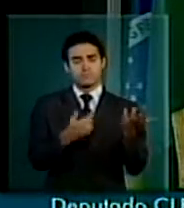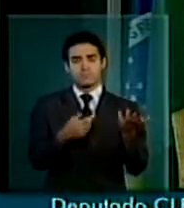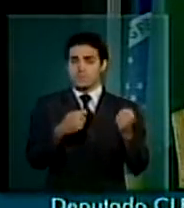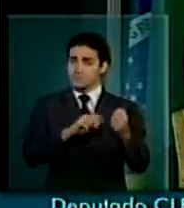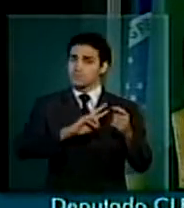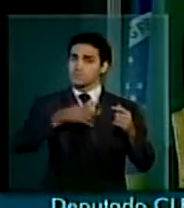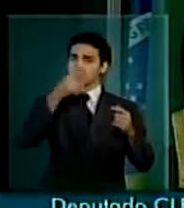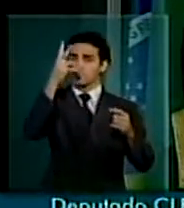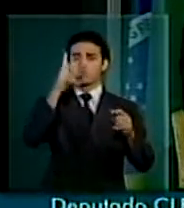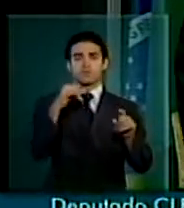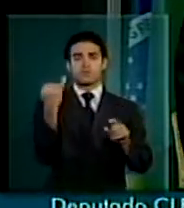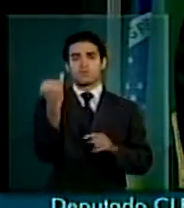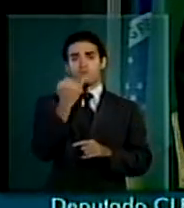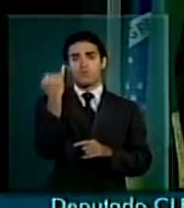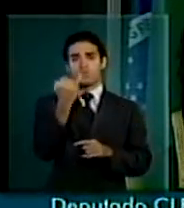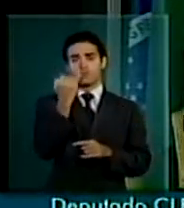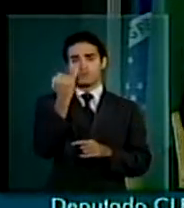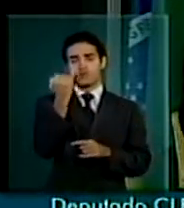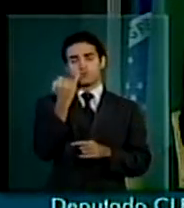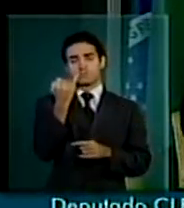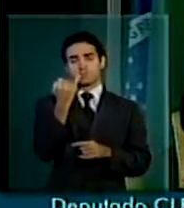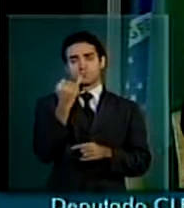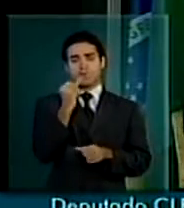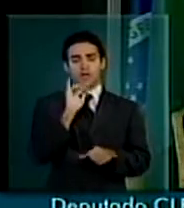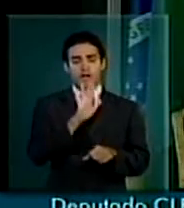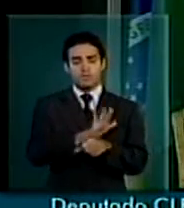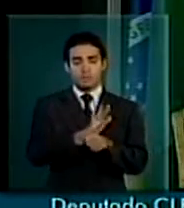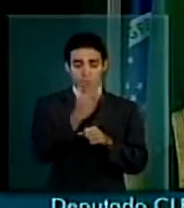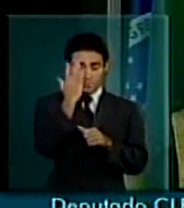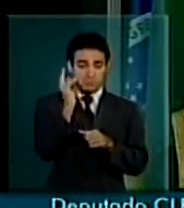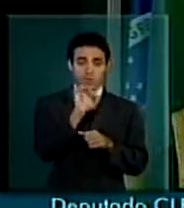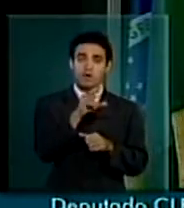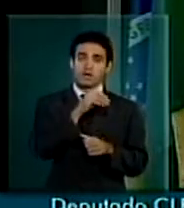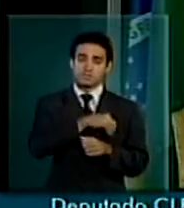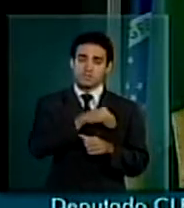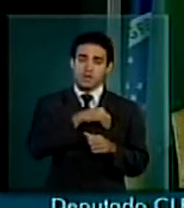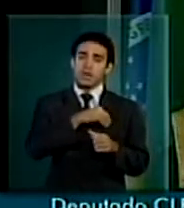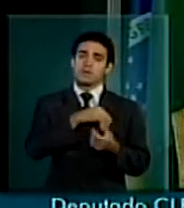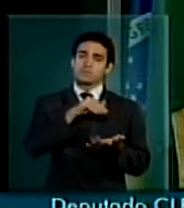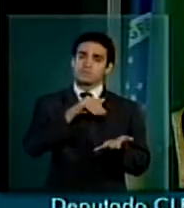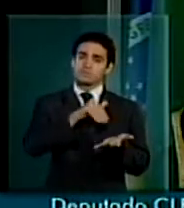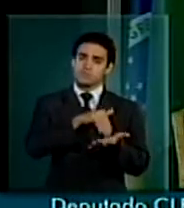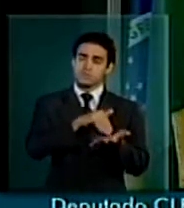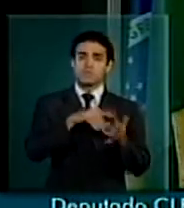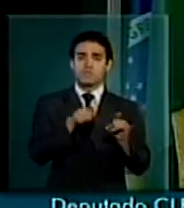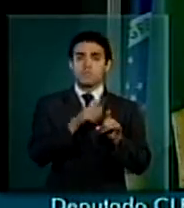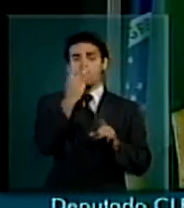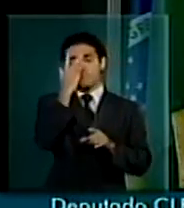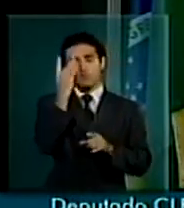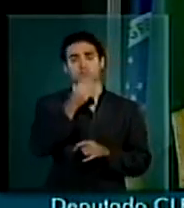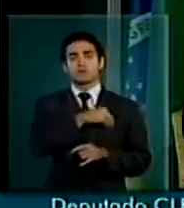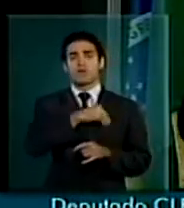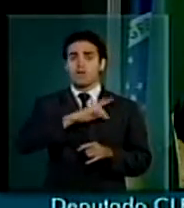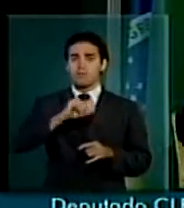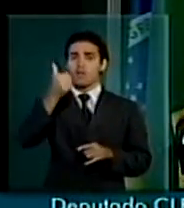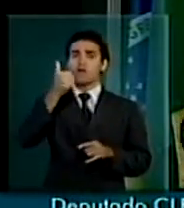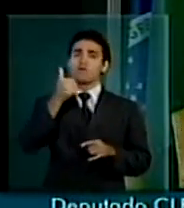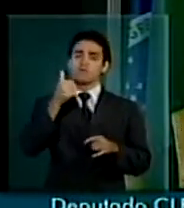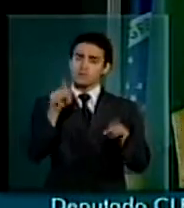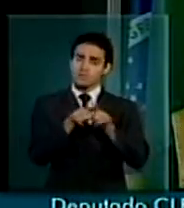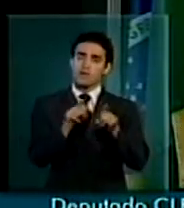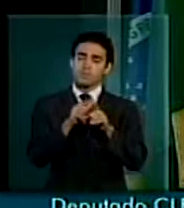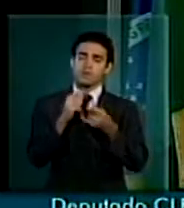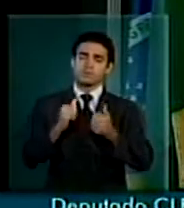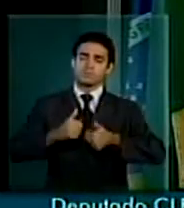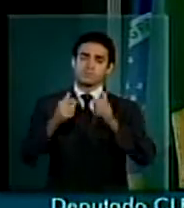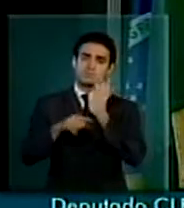mínimo, como também aqueles que ganham acima do mínimo. Foi por isso que foi apresentada essa emenda. Essa emenda foi aprovada por unanimidade do Senado, foi aprovada em